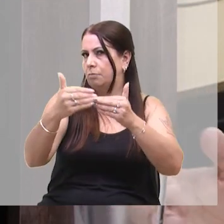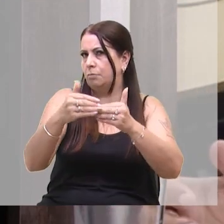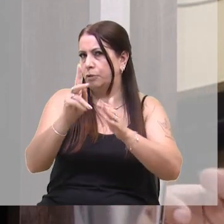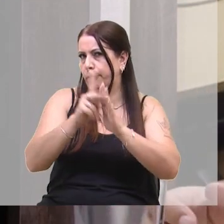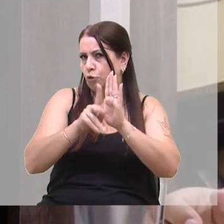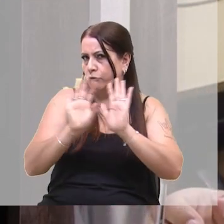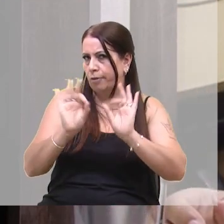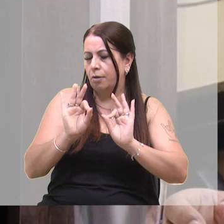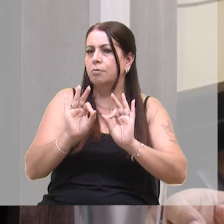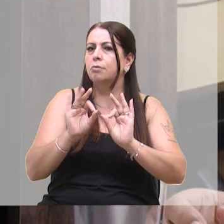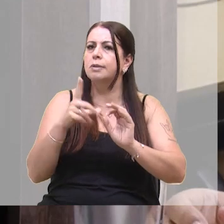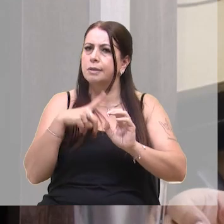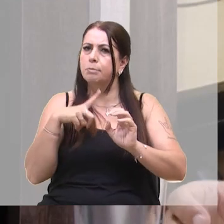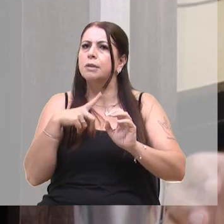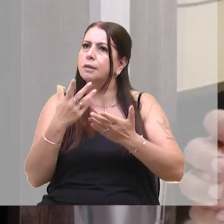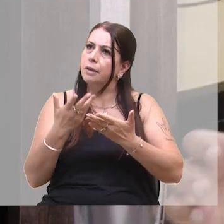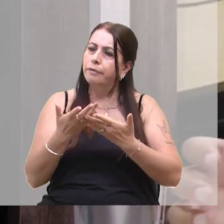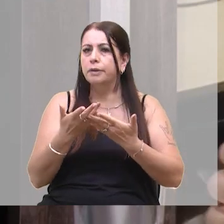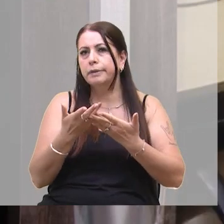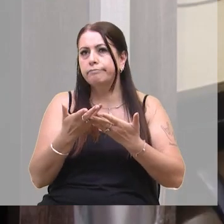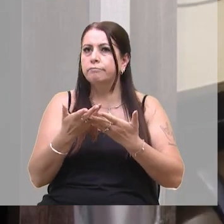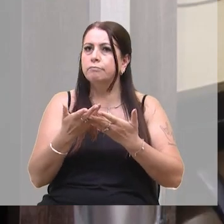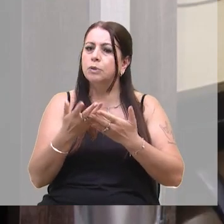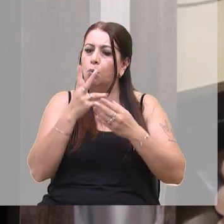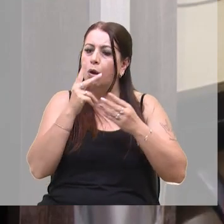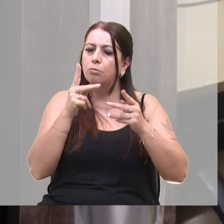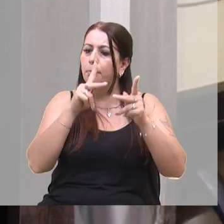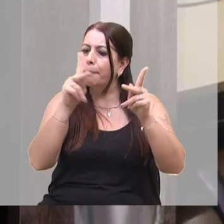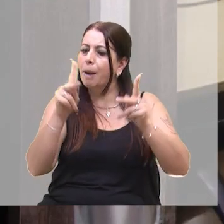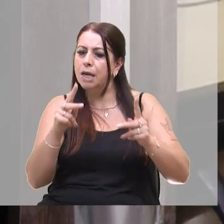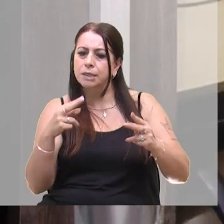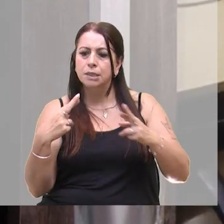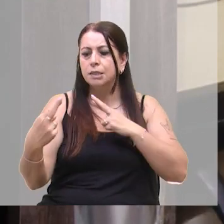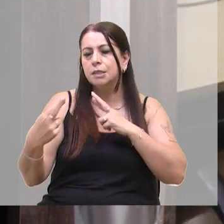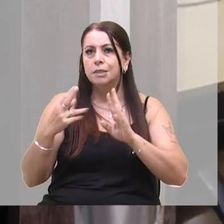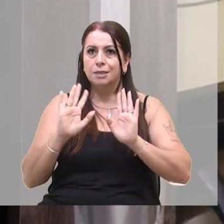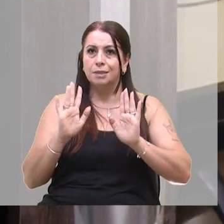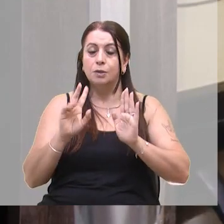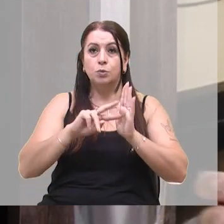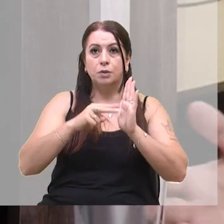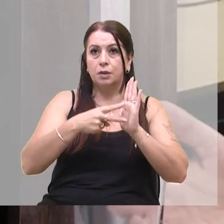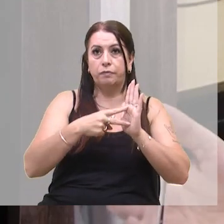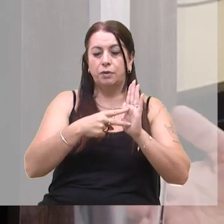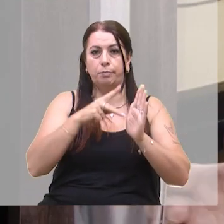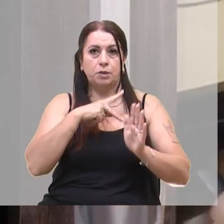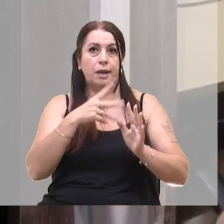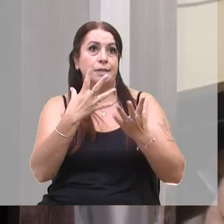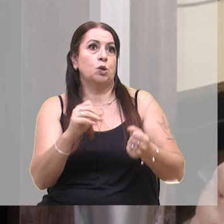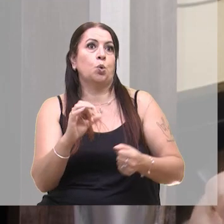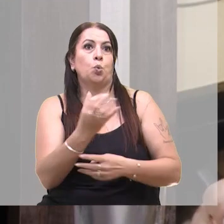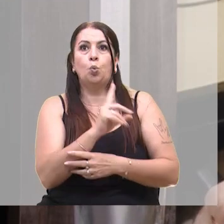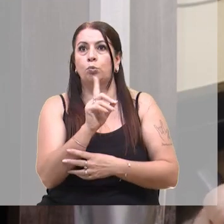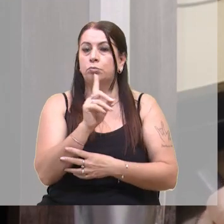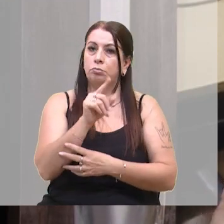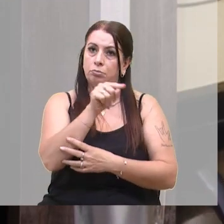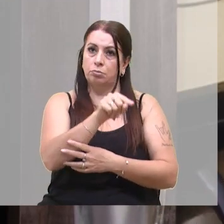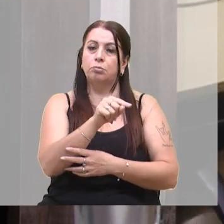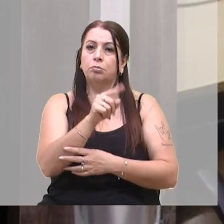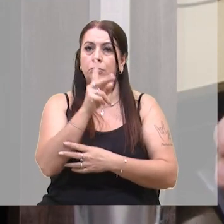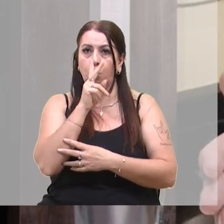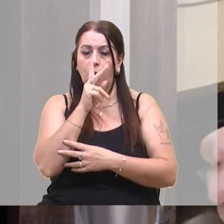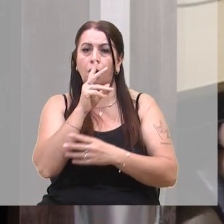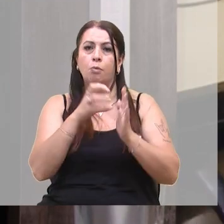dificultou a tramitação de projetos, sempre houve, digamos assim, essa harmonia de relacionamento, o que não quer dizer que o presidente vá aceitar